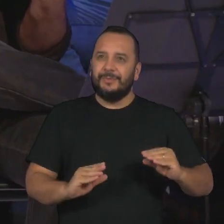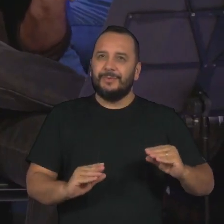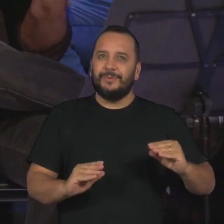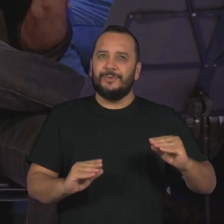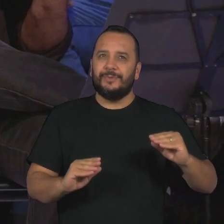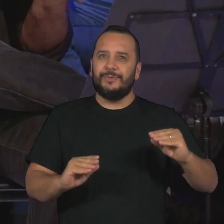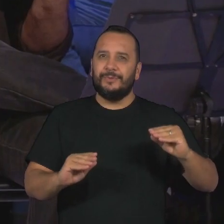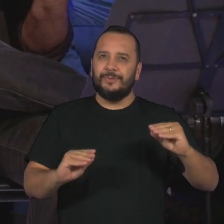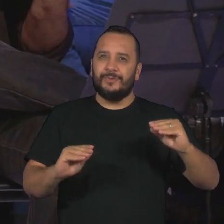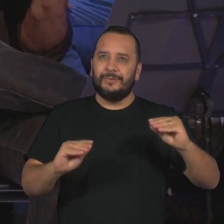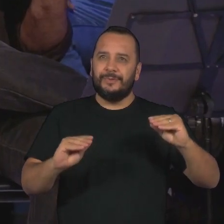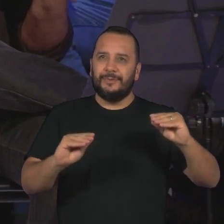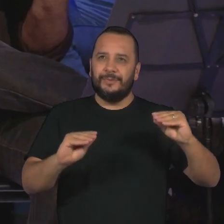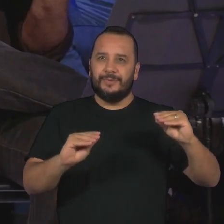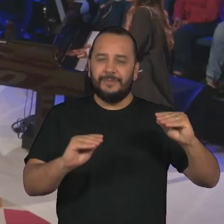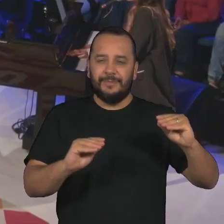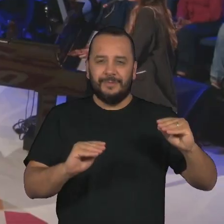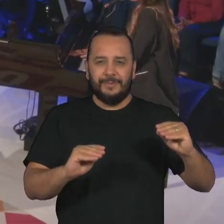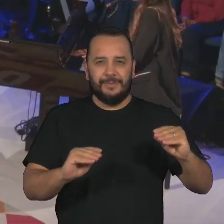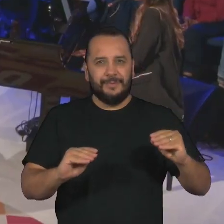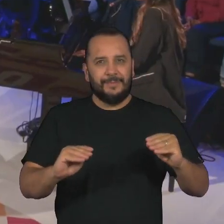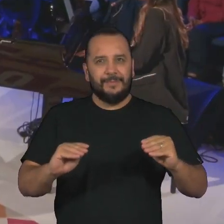Líbano.